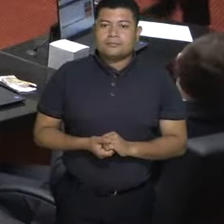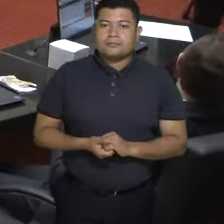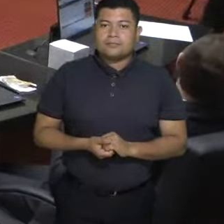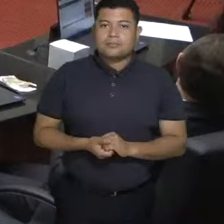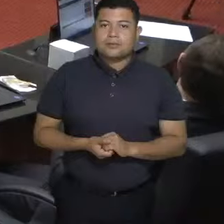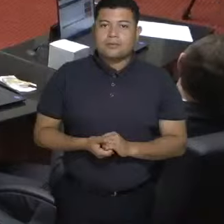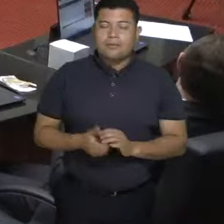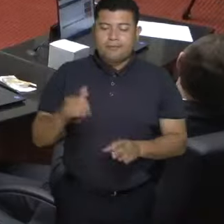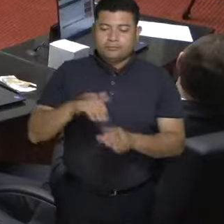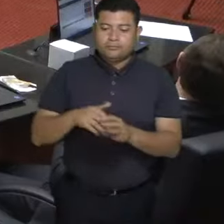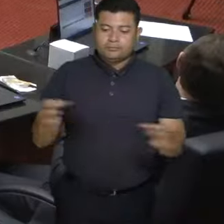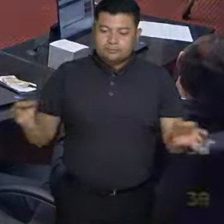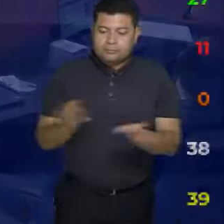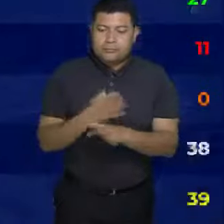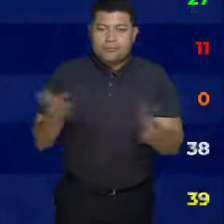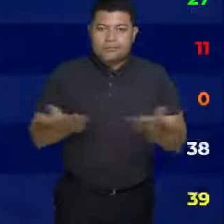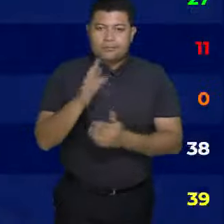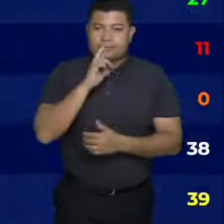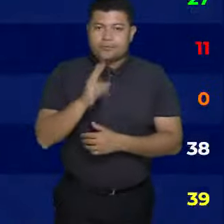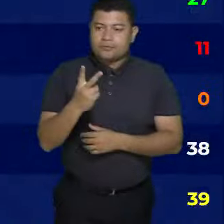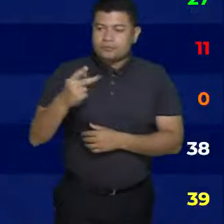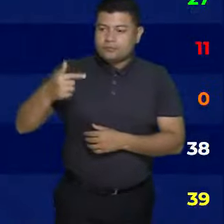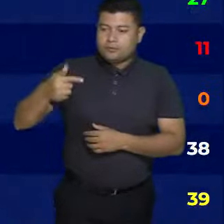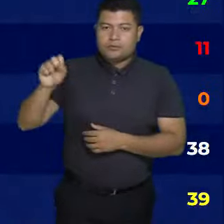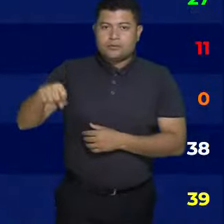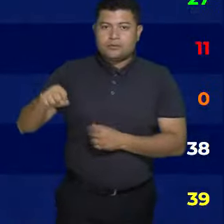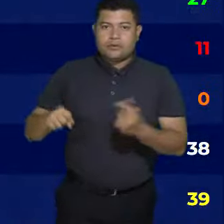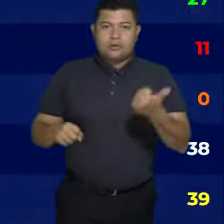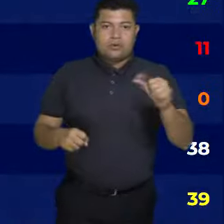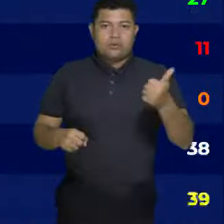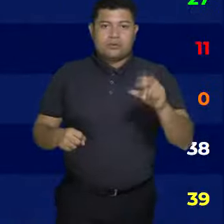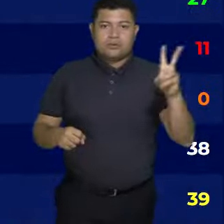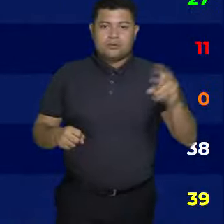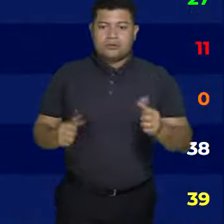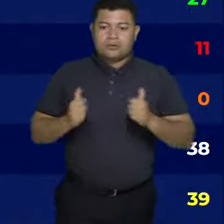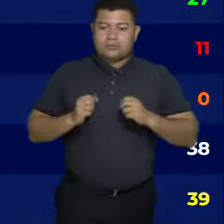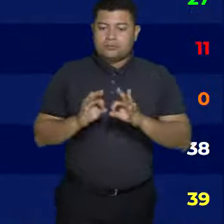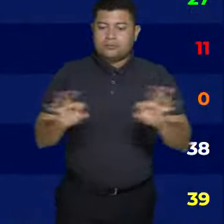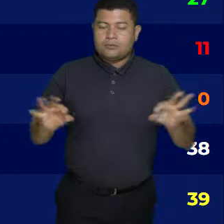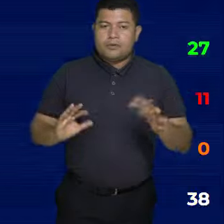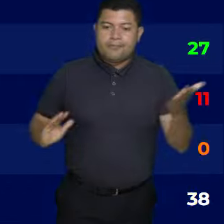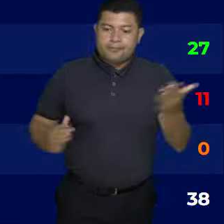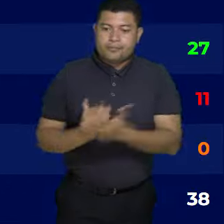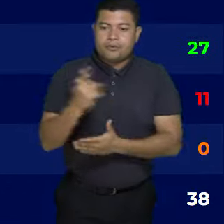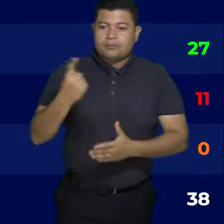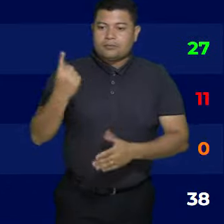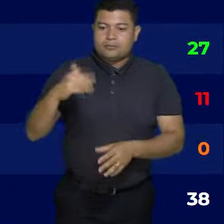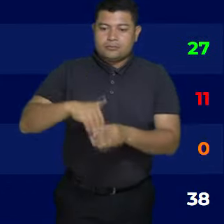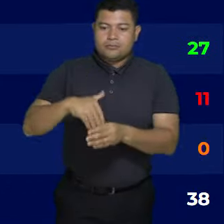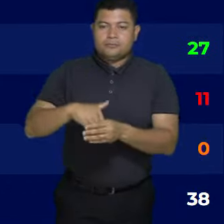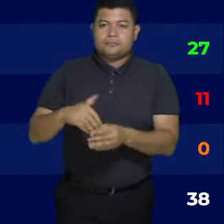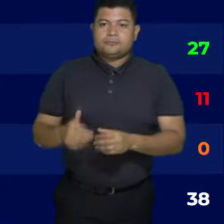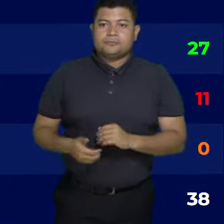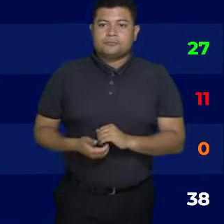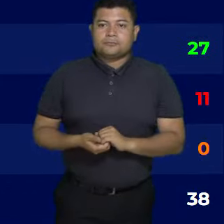Cerrada a votação, colho o resultado, 27 votos sim, 11 votos não, nenhuma abstenção, está aprovado em primeiro turno.